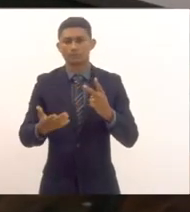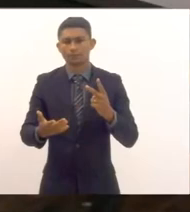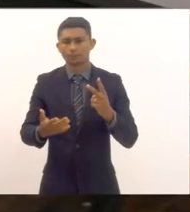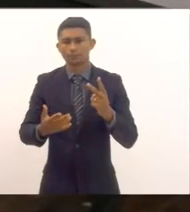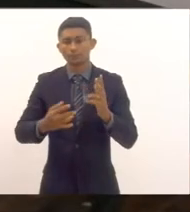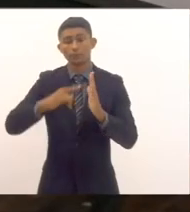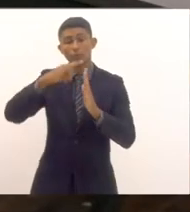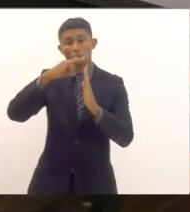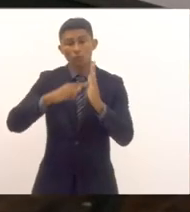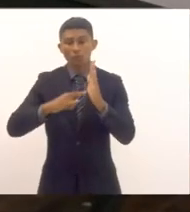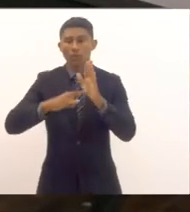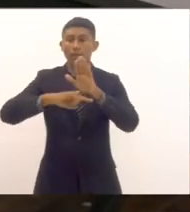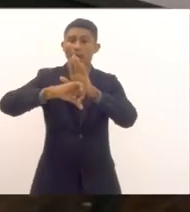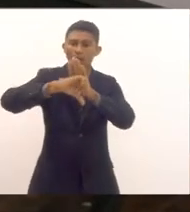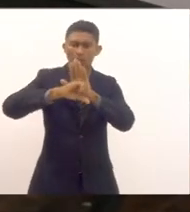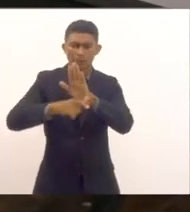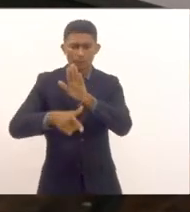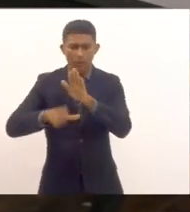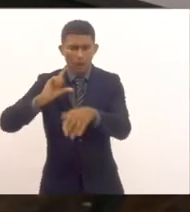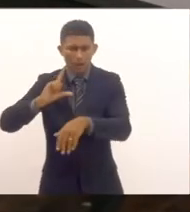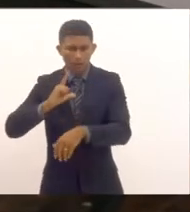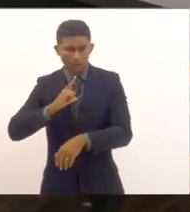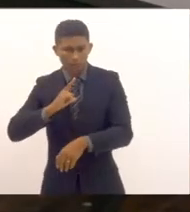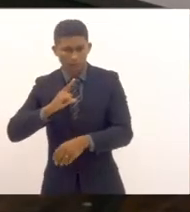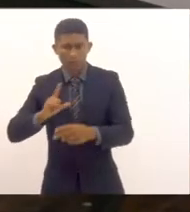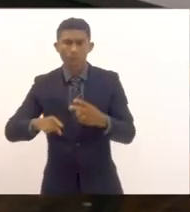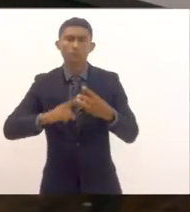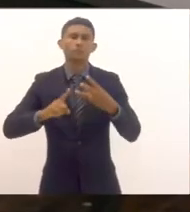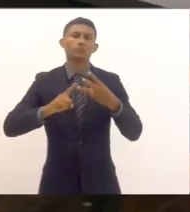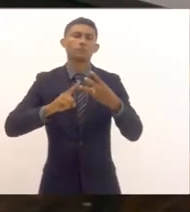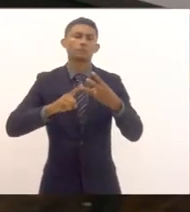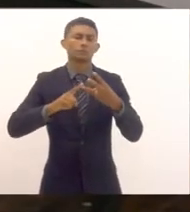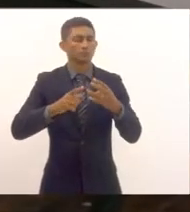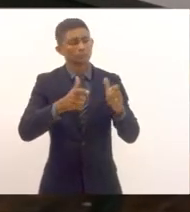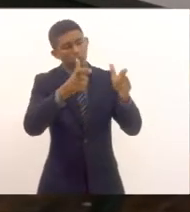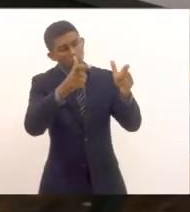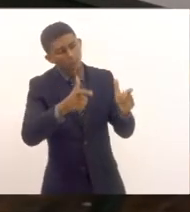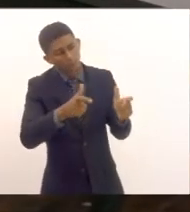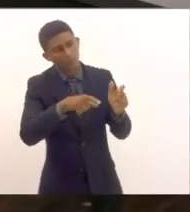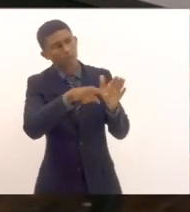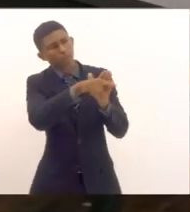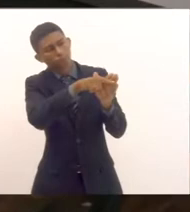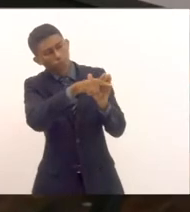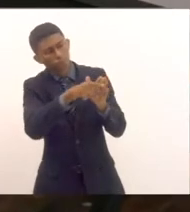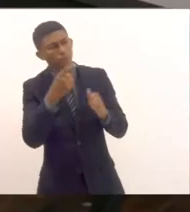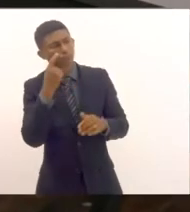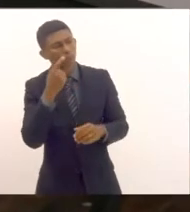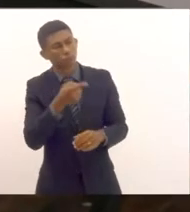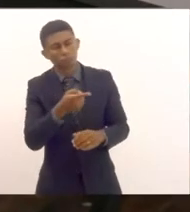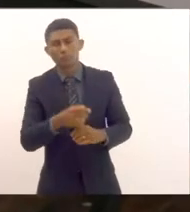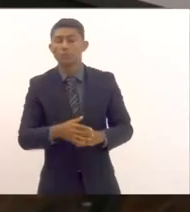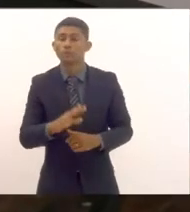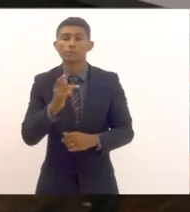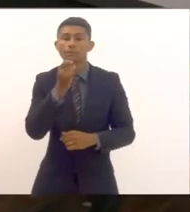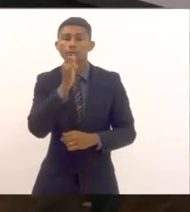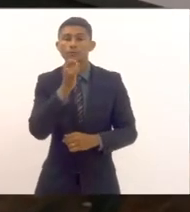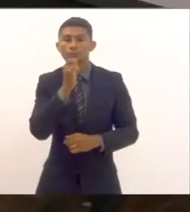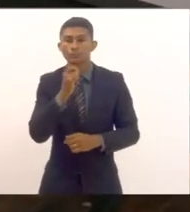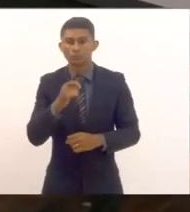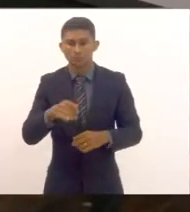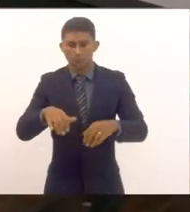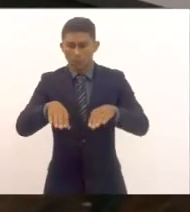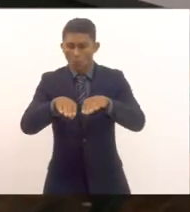antecedentes criminais vistoria no local para verificar se o local por exemplo é